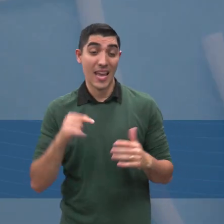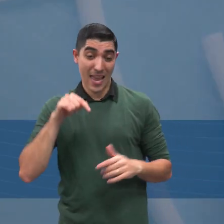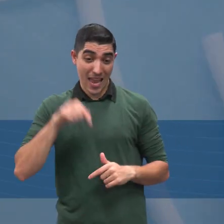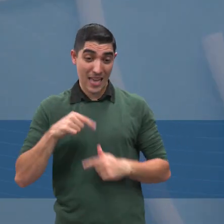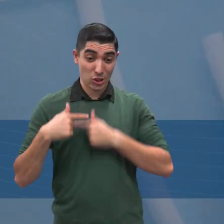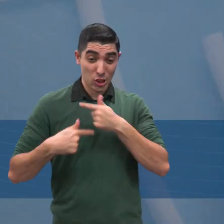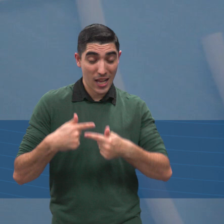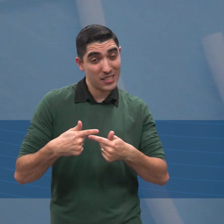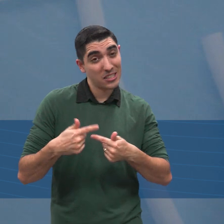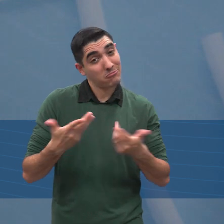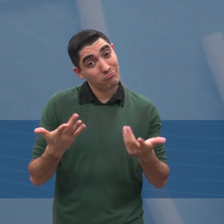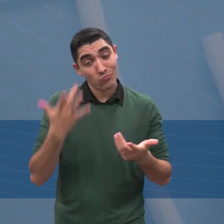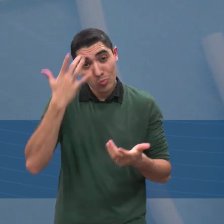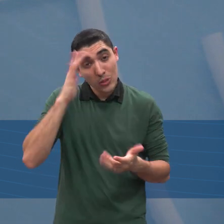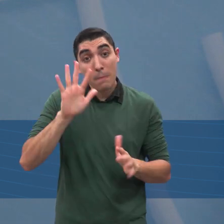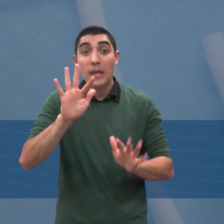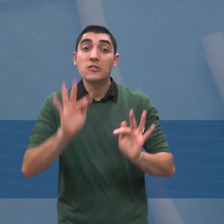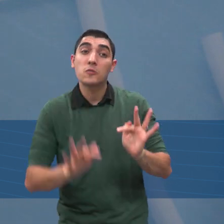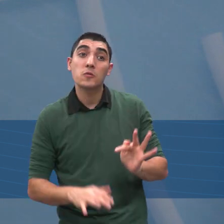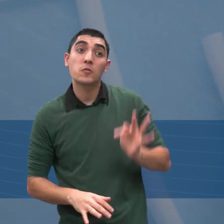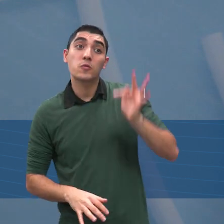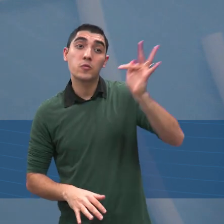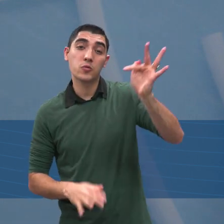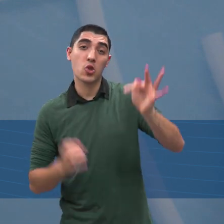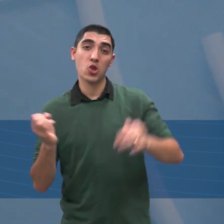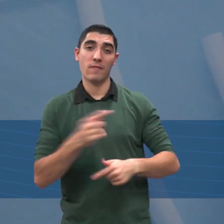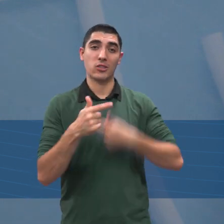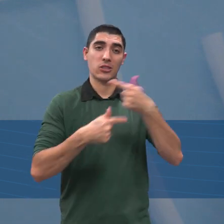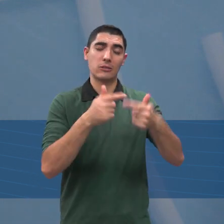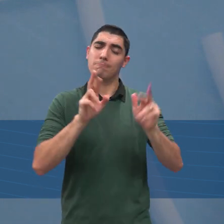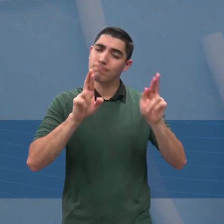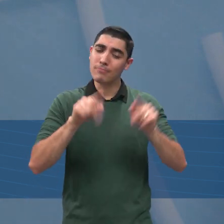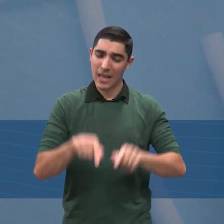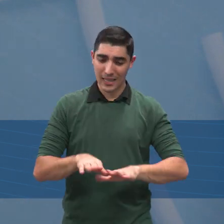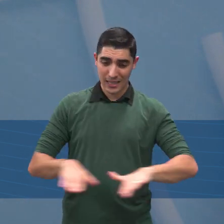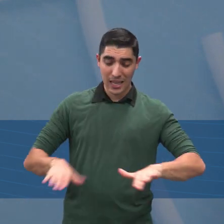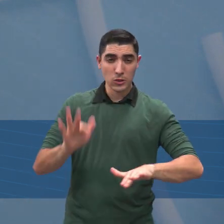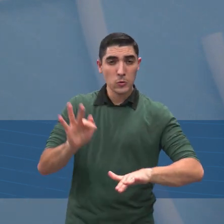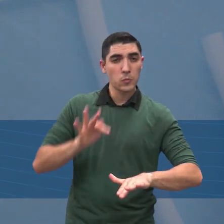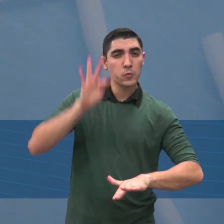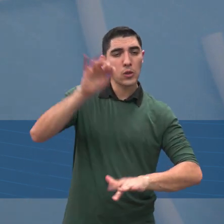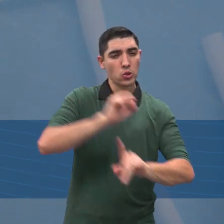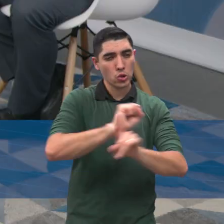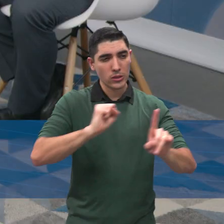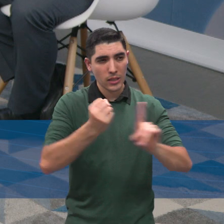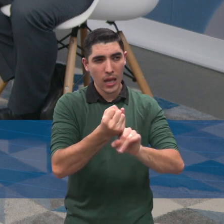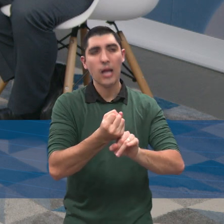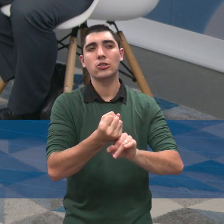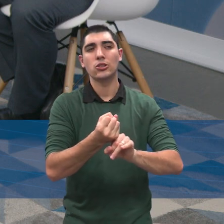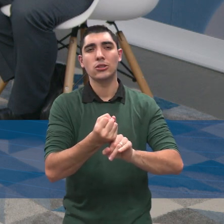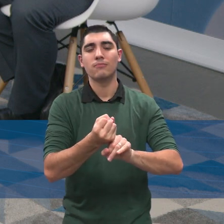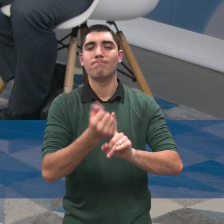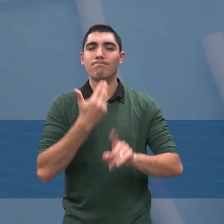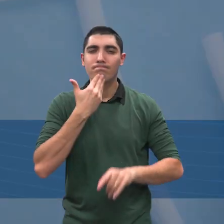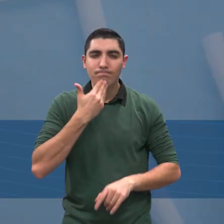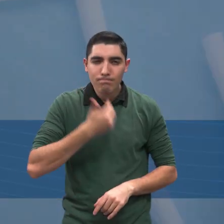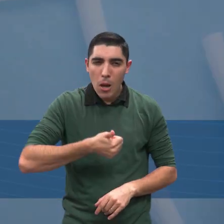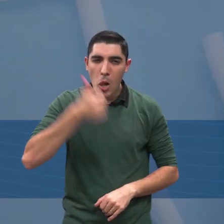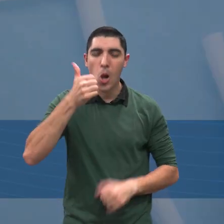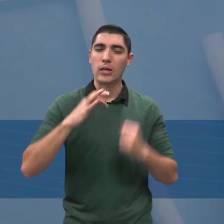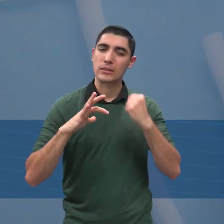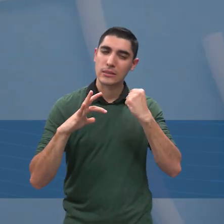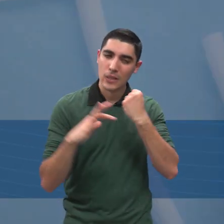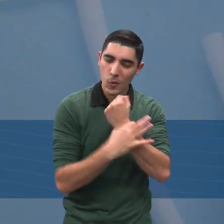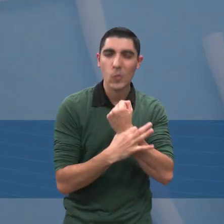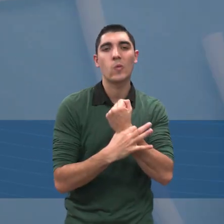mas a gente espera que as próximas, pelo menos, né, as crianças de hoje consigam, né, viver numa sociedade mais segura,